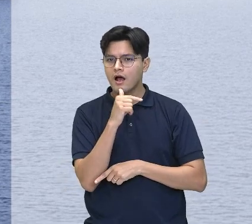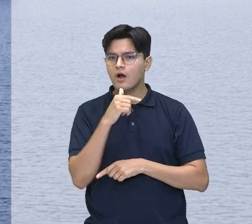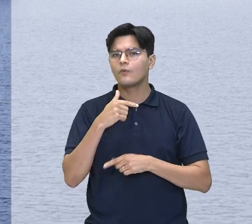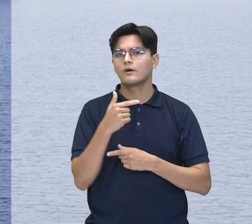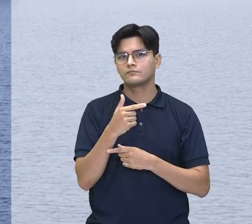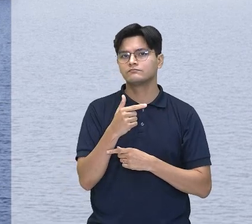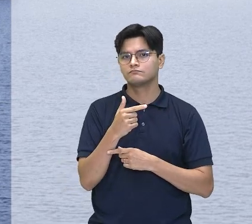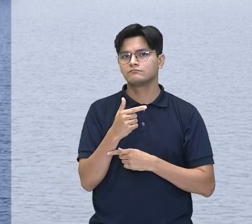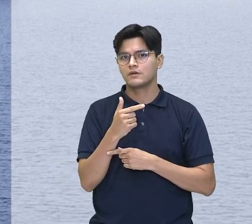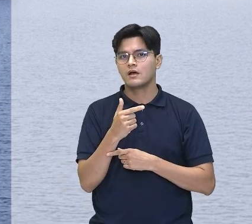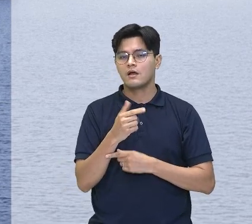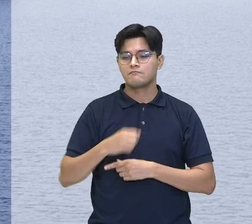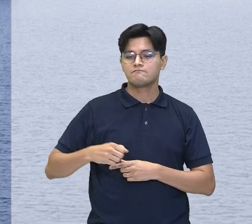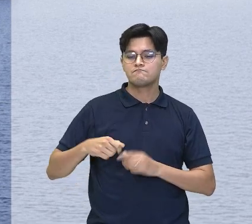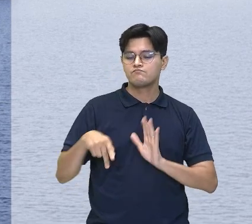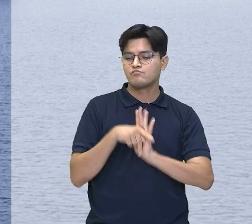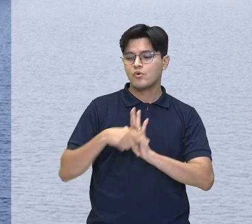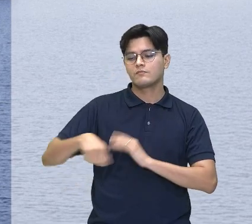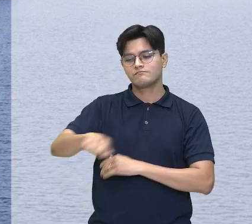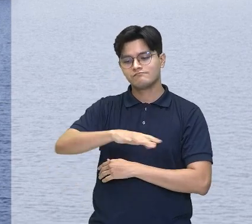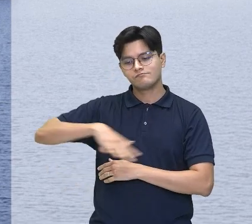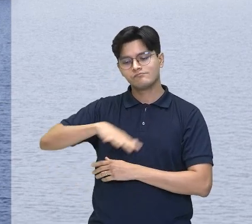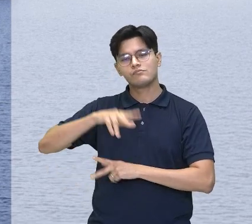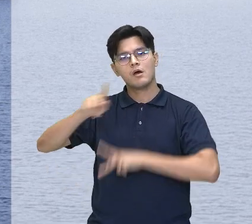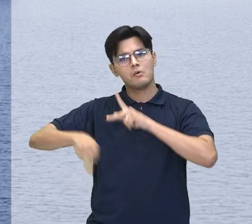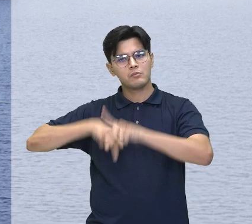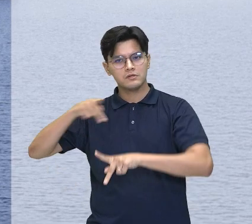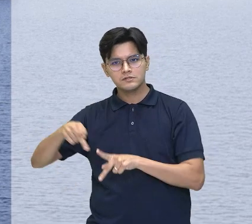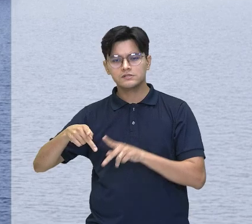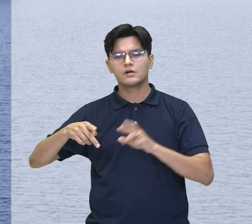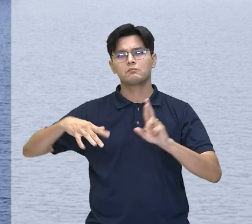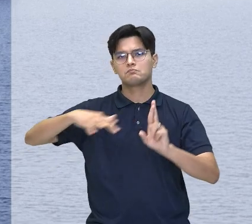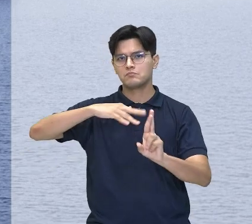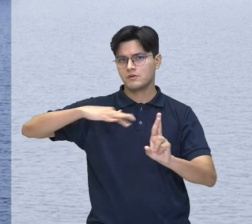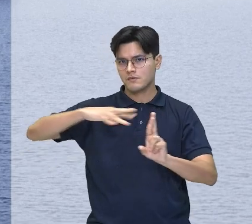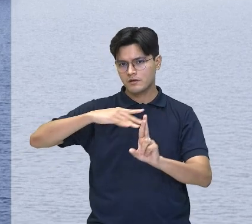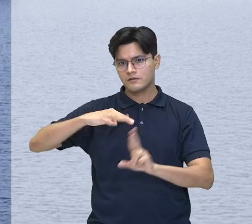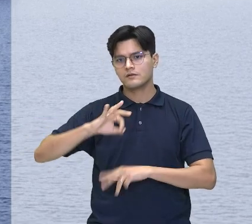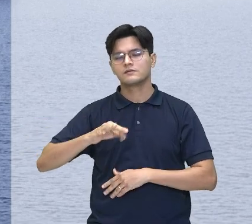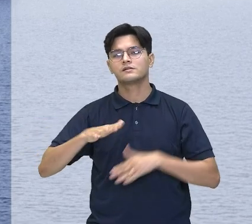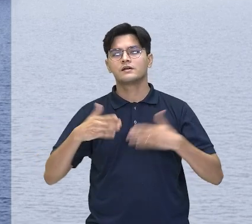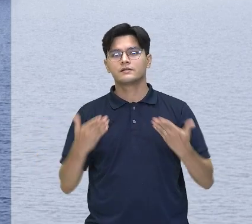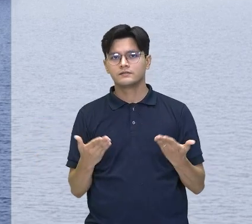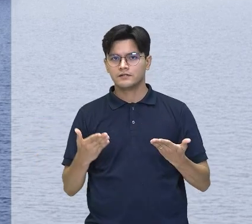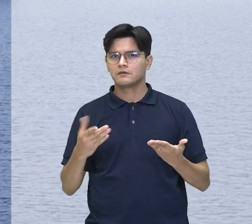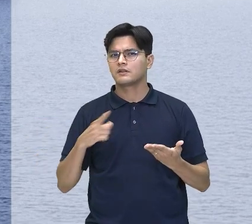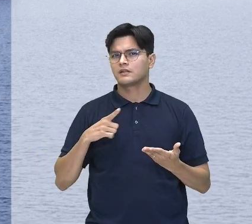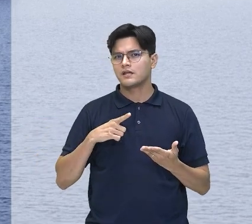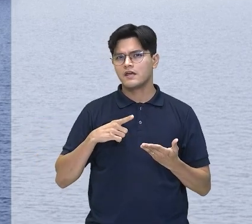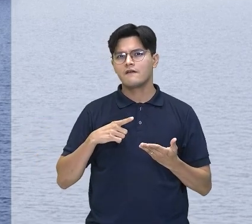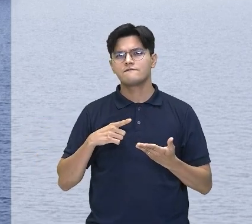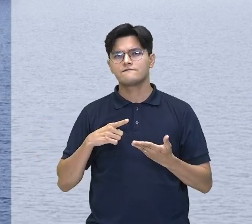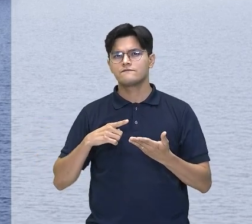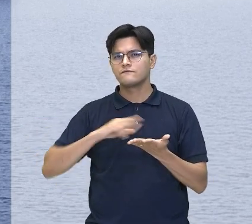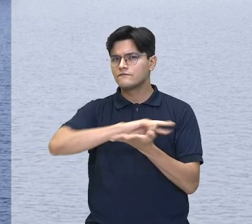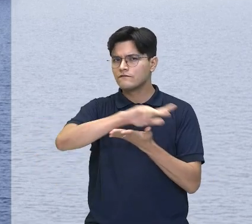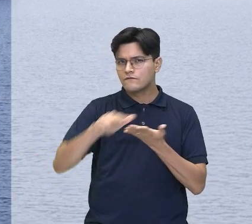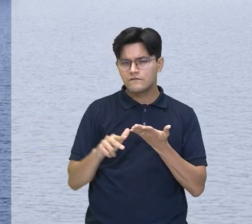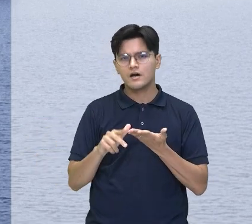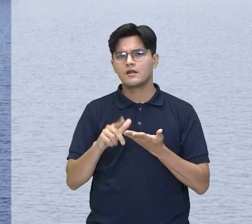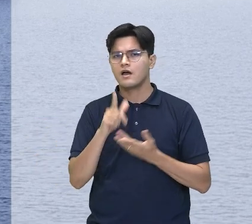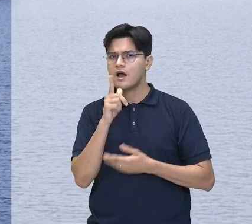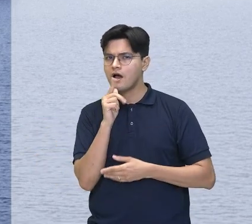ele abrange ali inúmeros afluentes e que juntos aí vão constituir essa